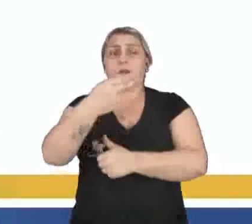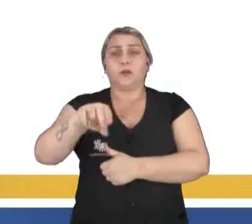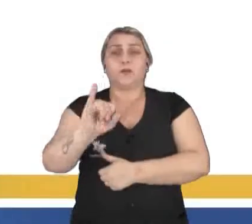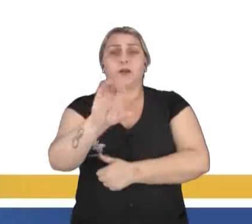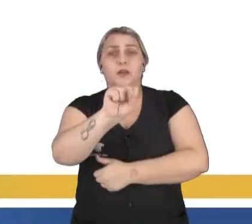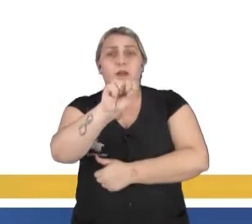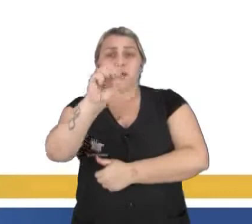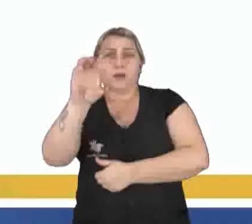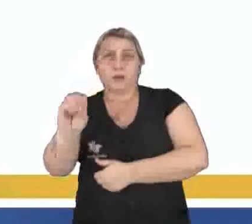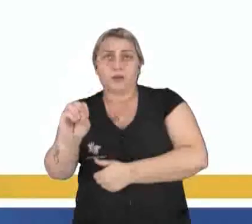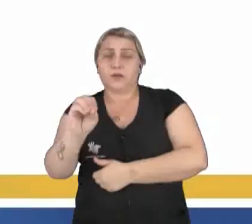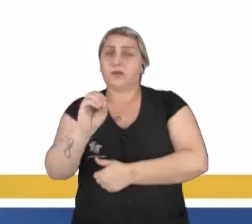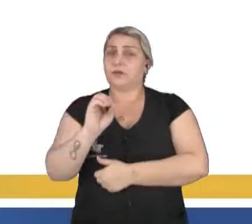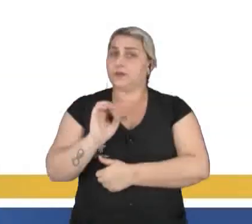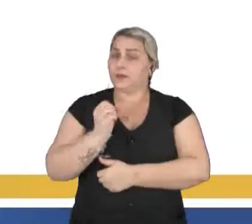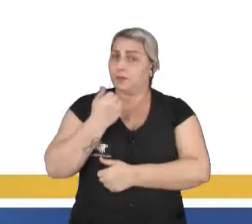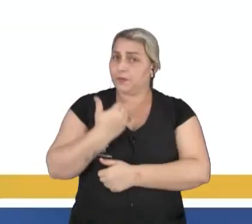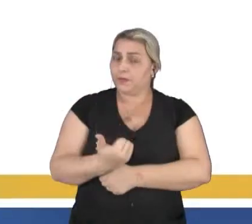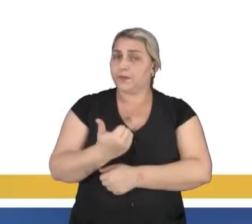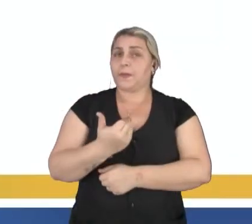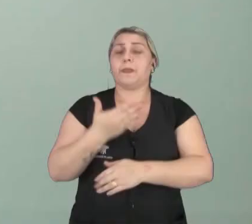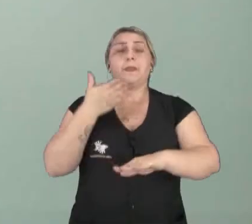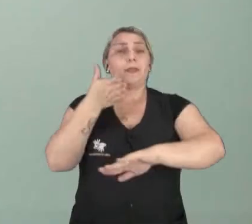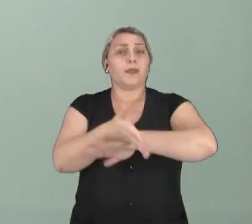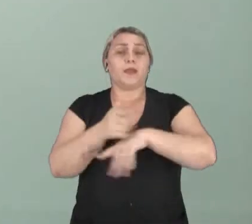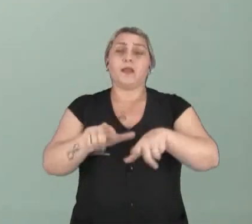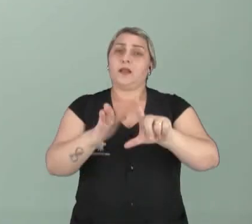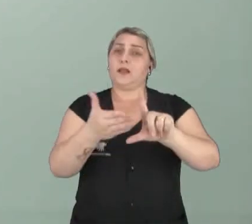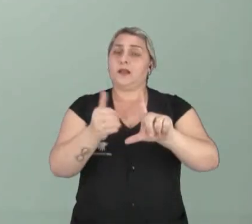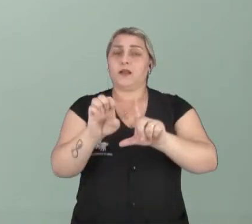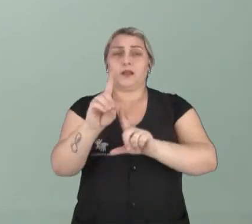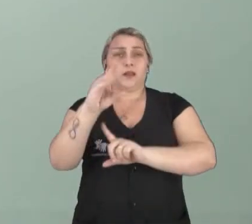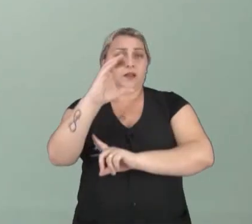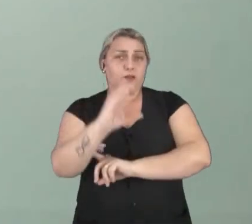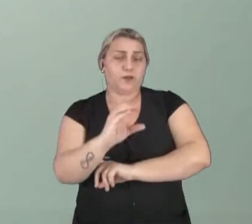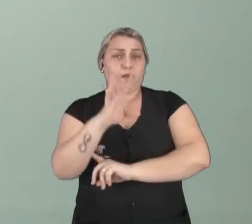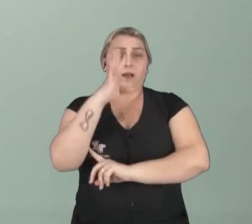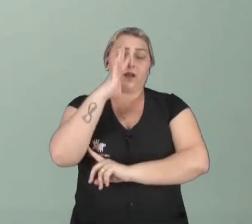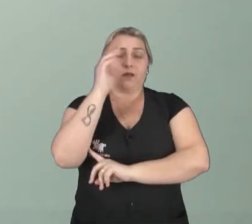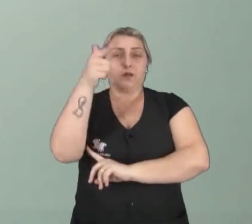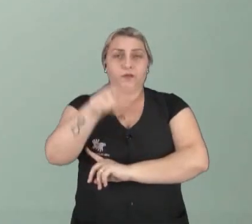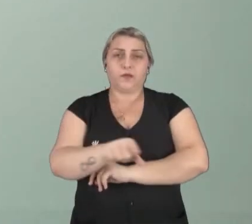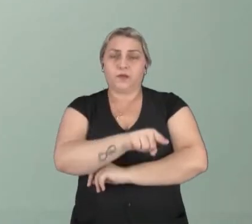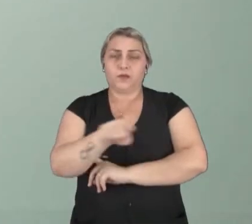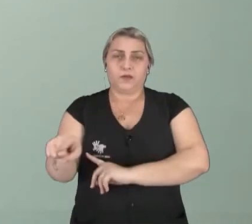tá bom? Então, gente, é isso. Acessem essa aula, assistam novamente, para que